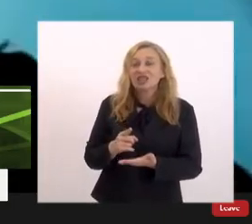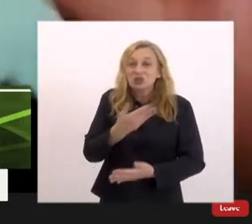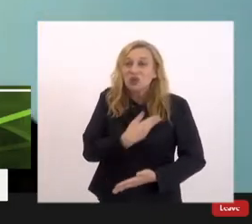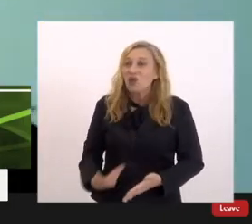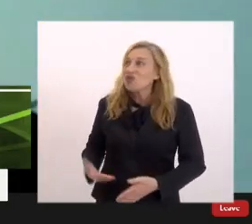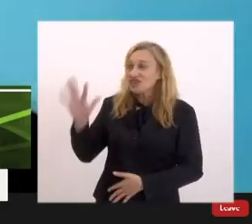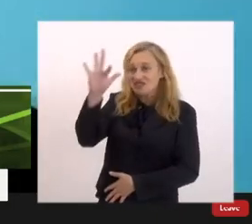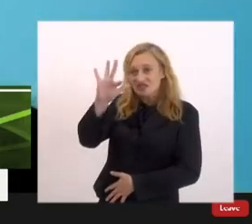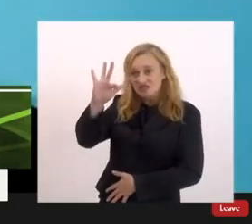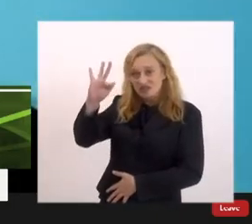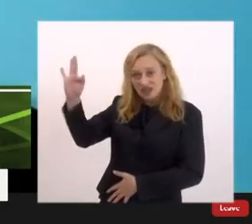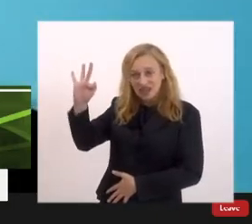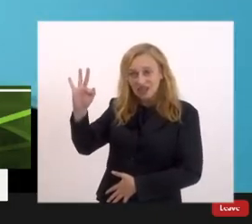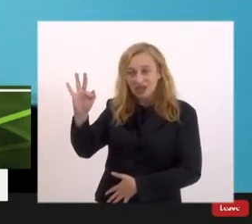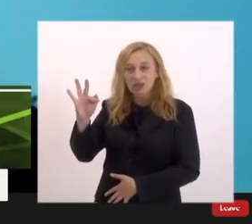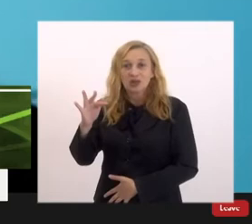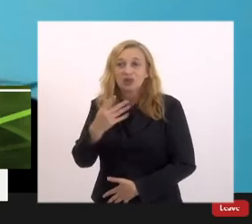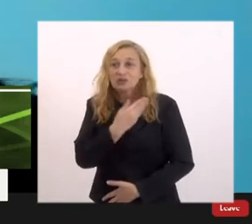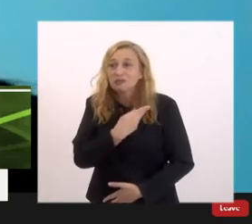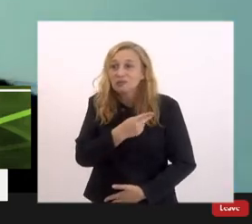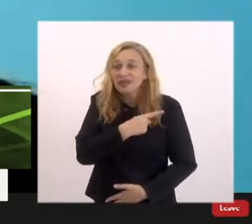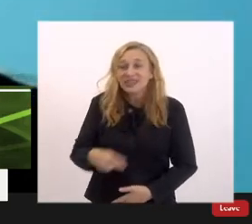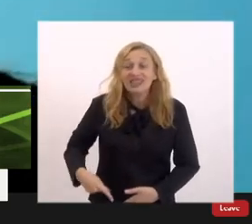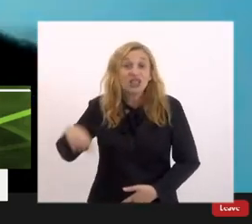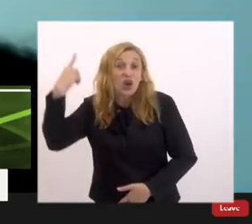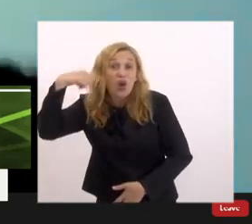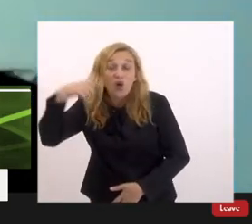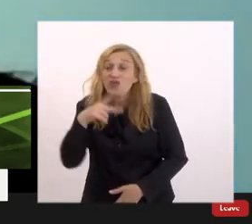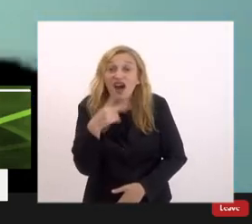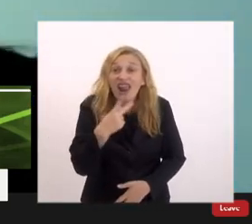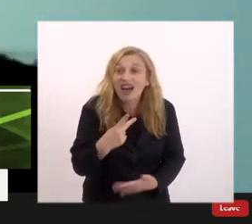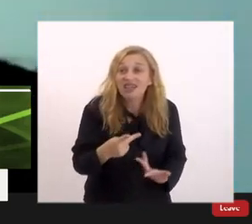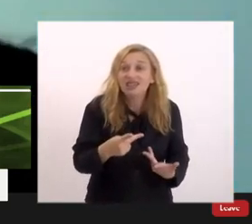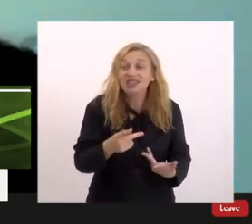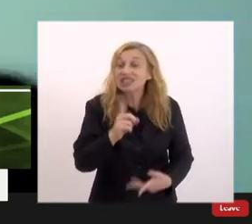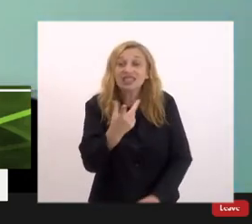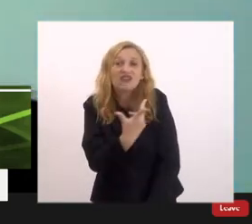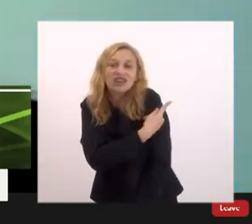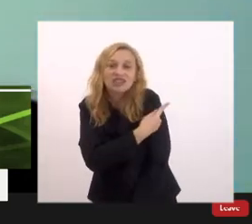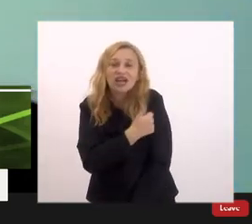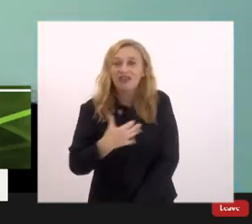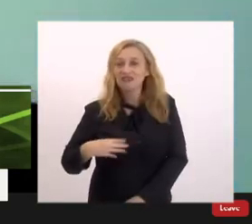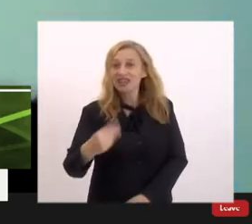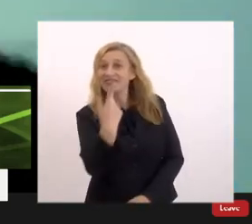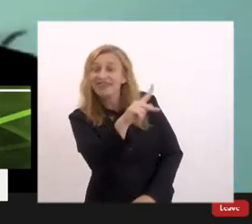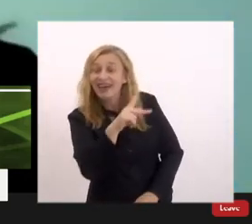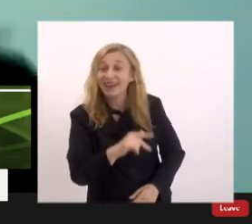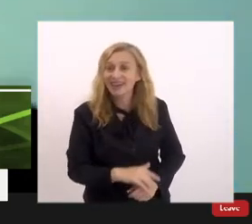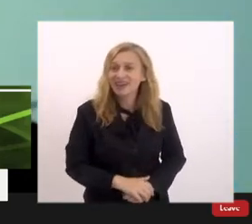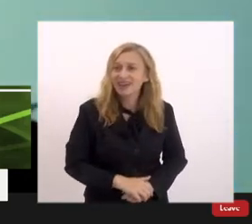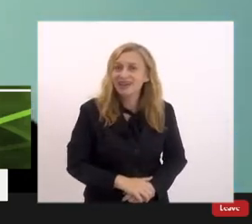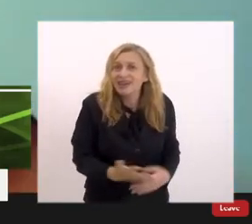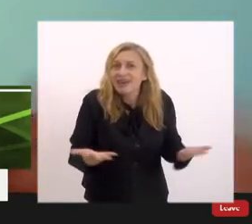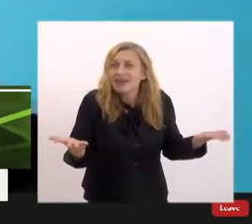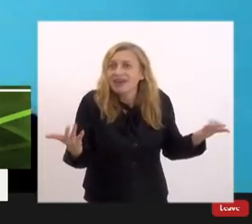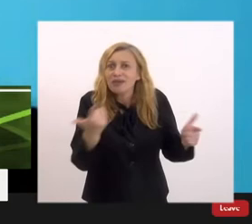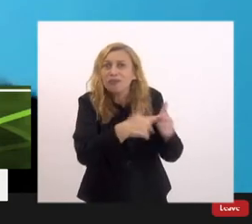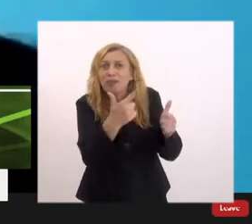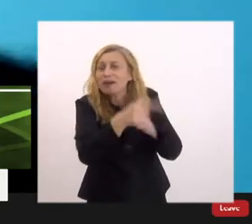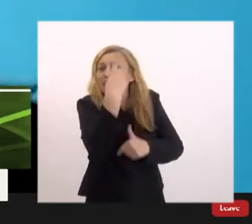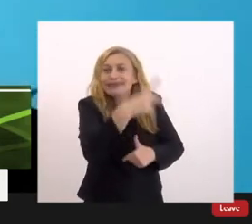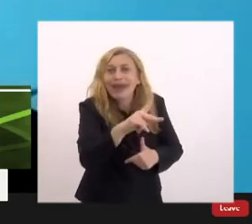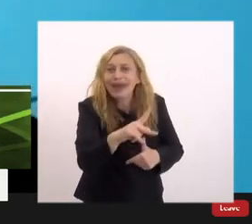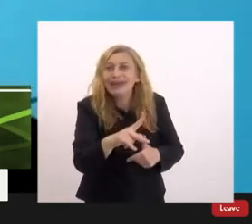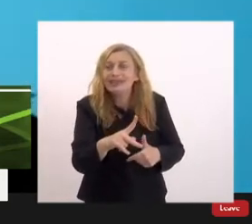desse presidente genocida, louco, falando que não vai vacinar a filha dele, entendeu? Assim, problema dele se ele não